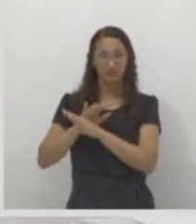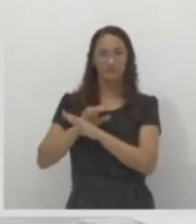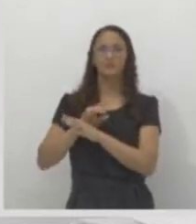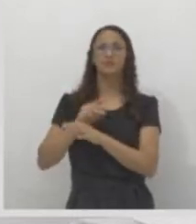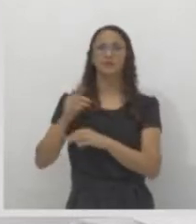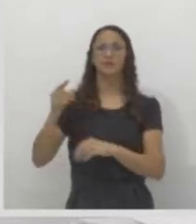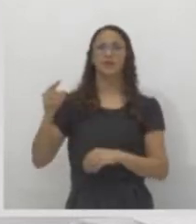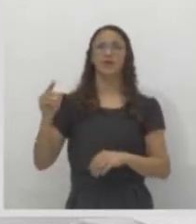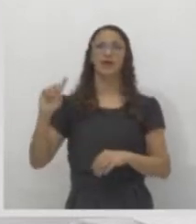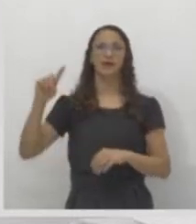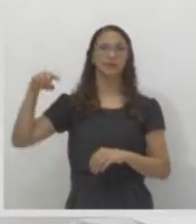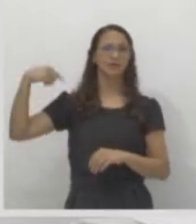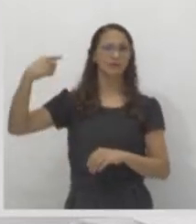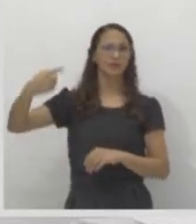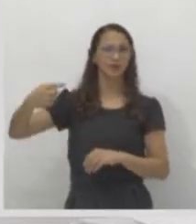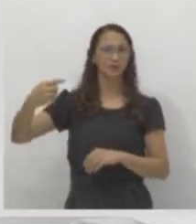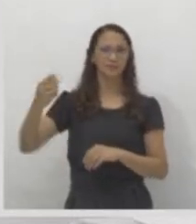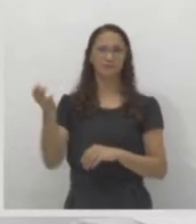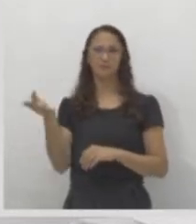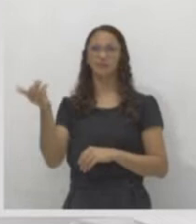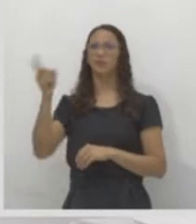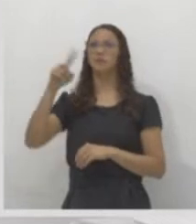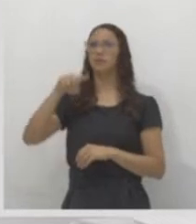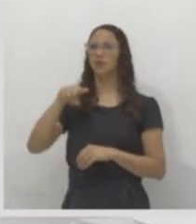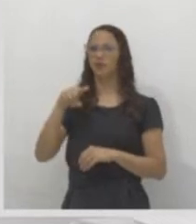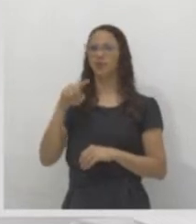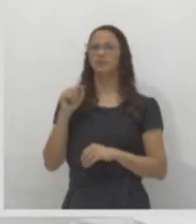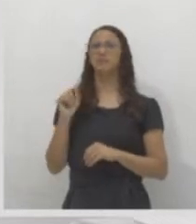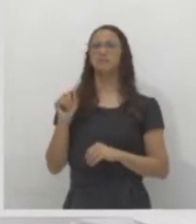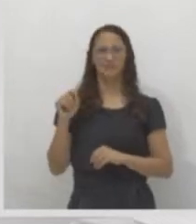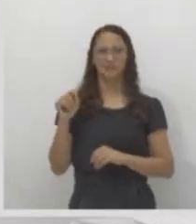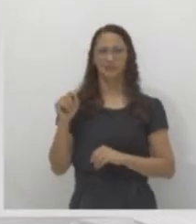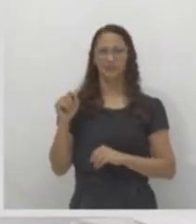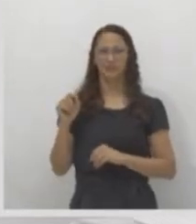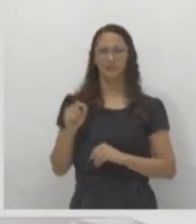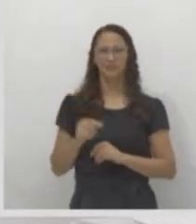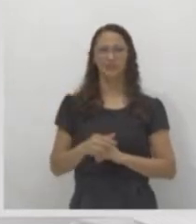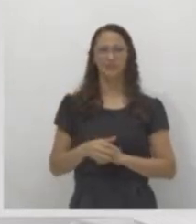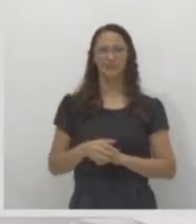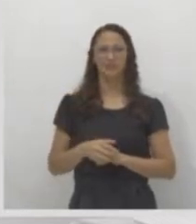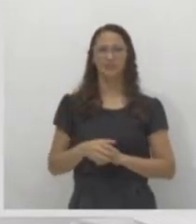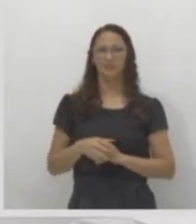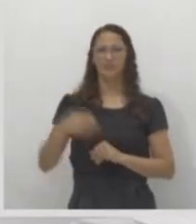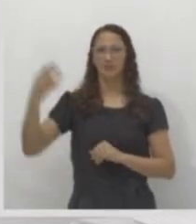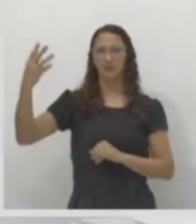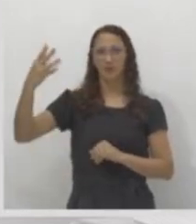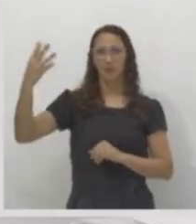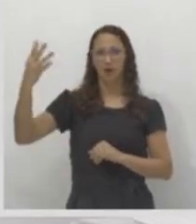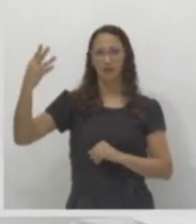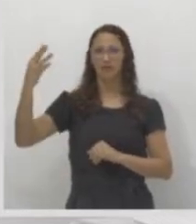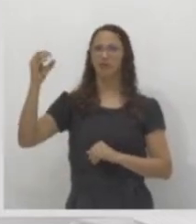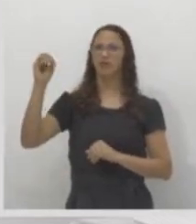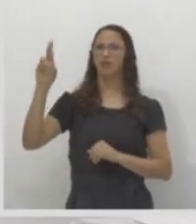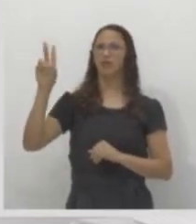gente pula para do lado, onde nós vamos ter a quarta ordem,